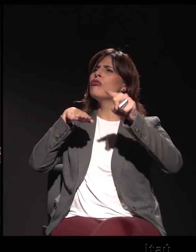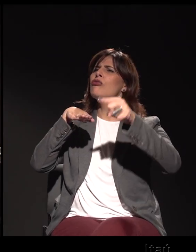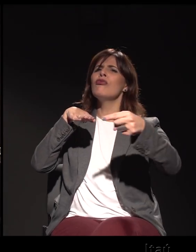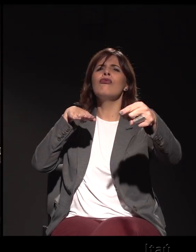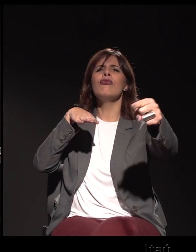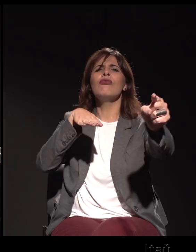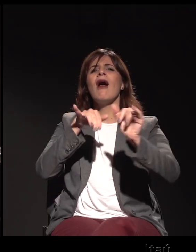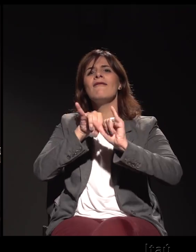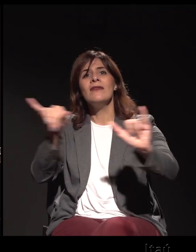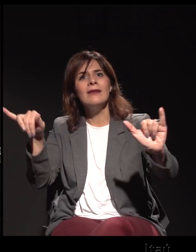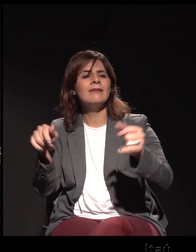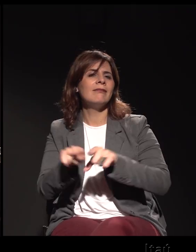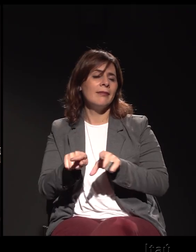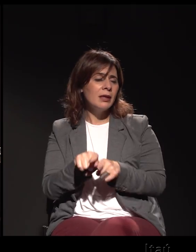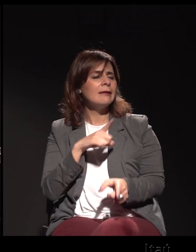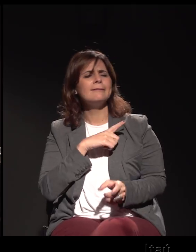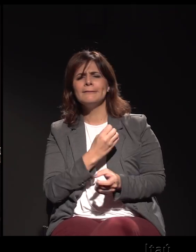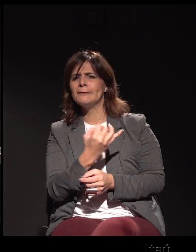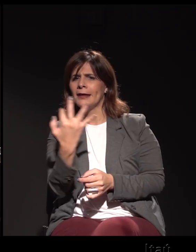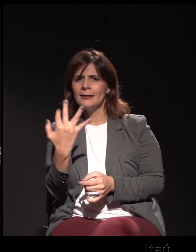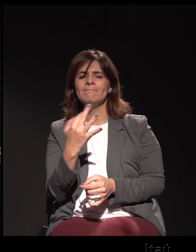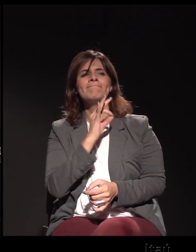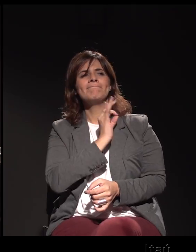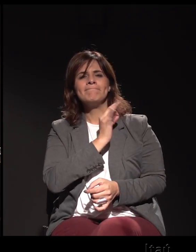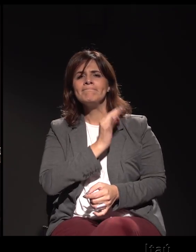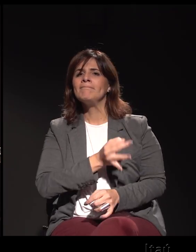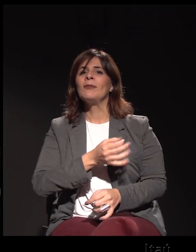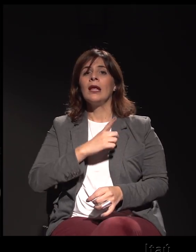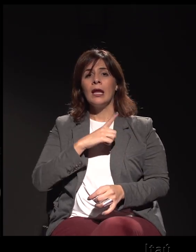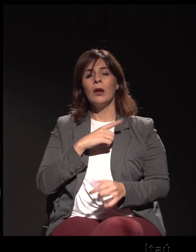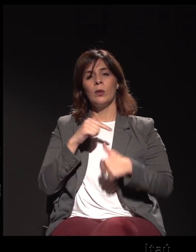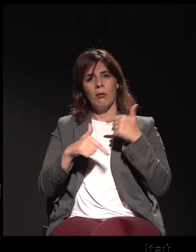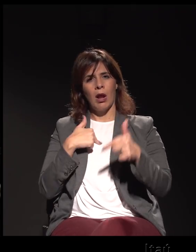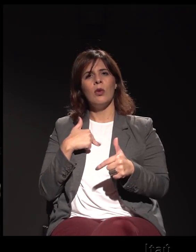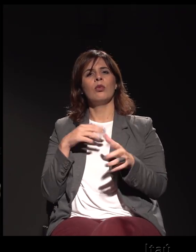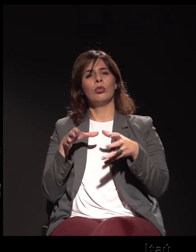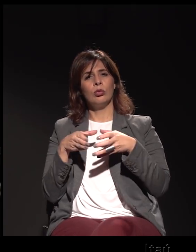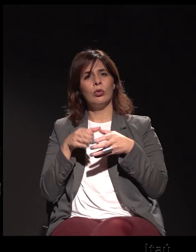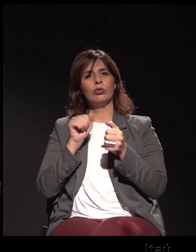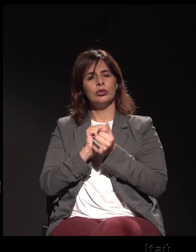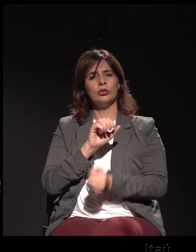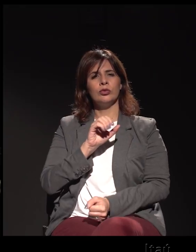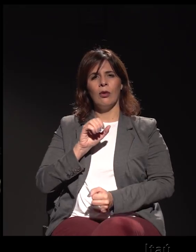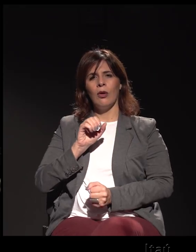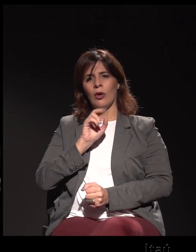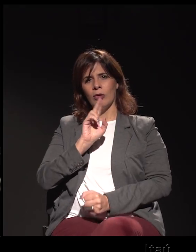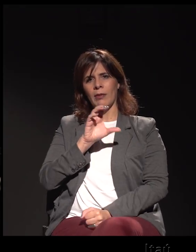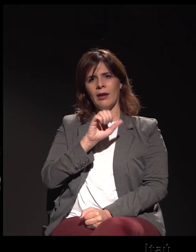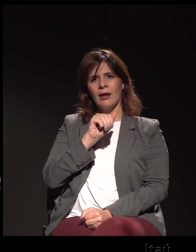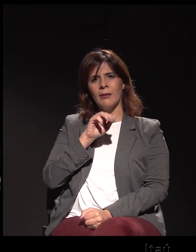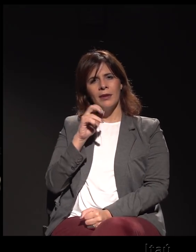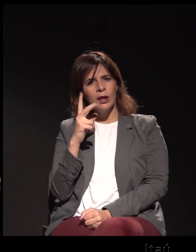trabalho que eu fiz com um grupo do Caminho do Canto, um núcleo, que a gente recuperava